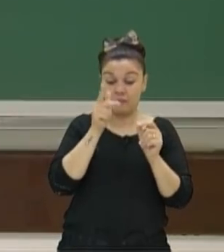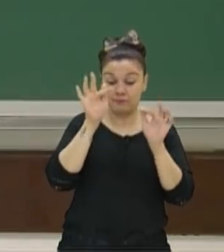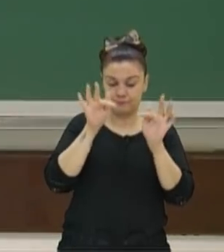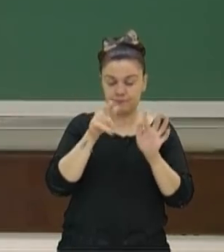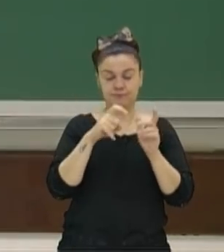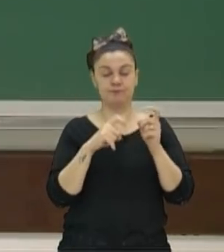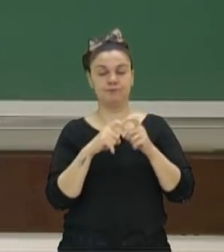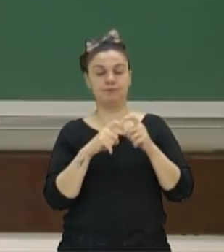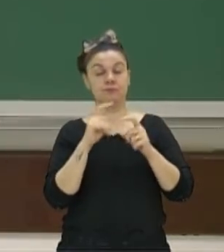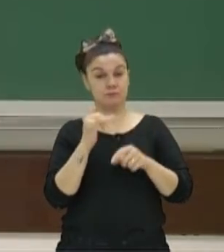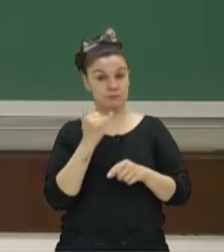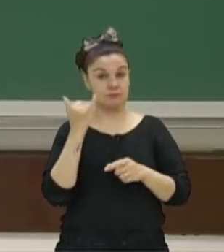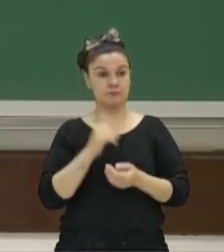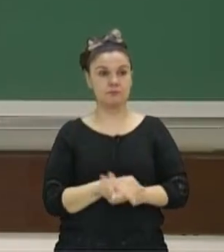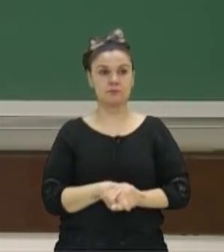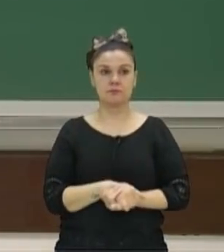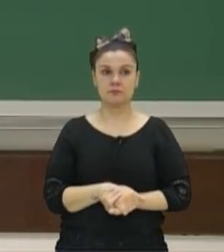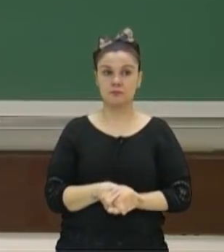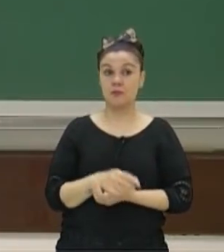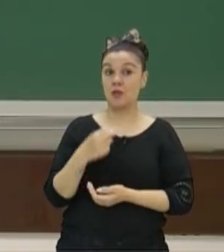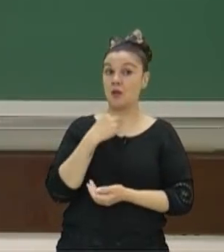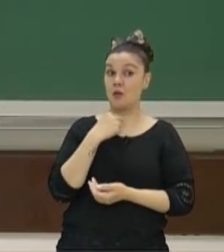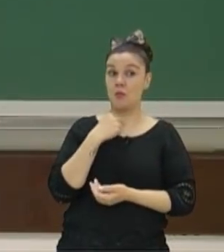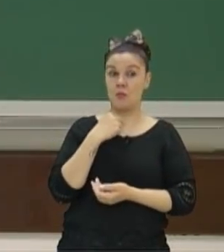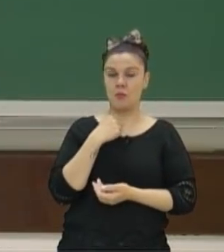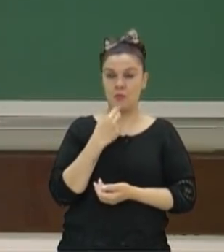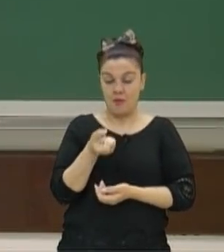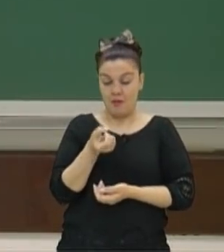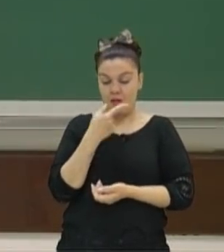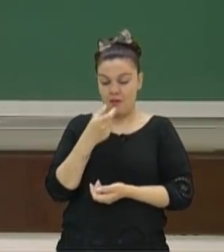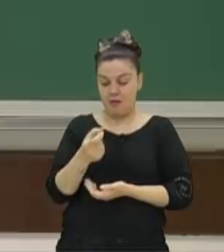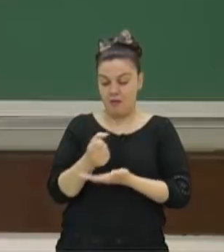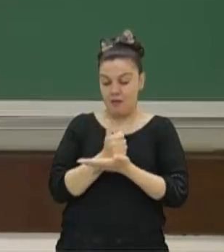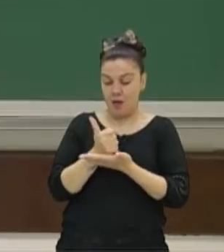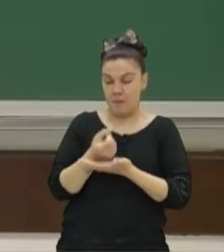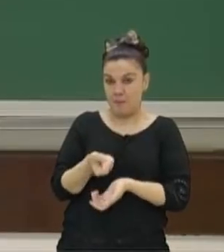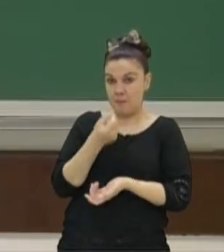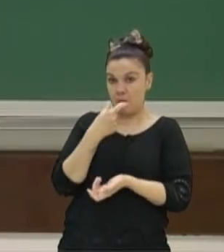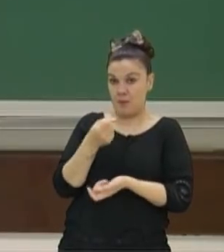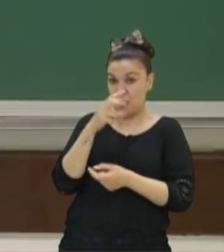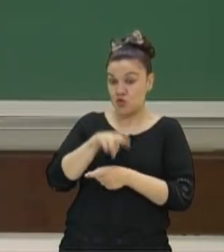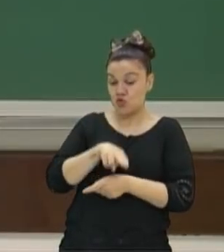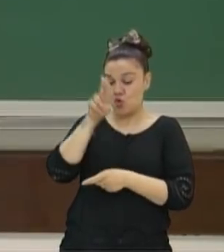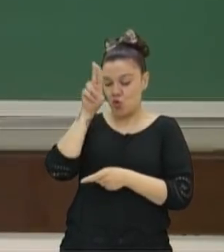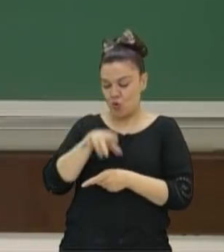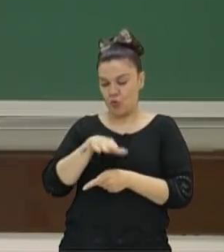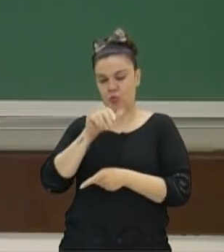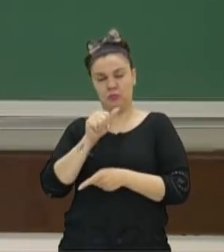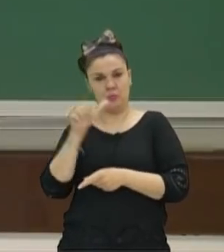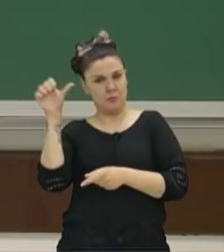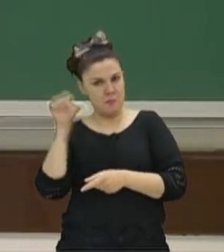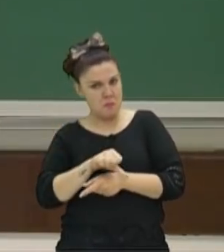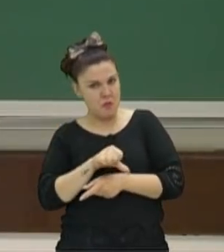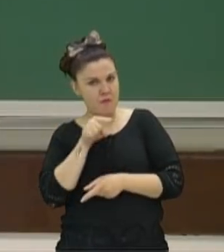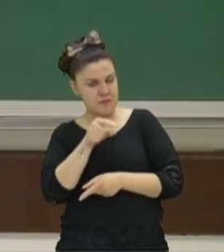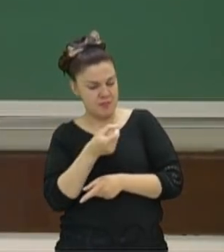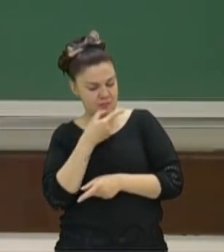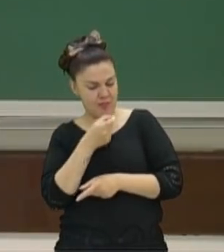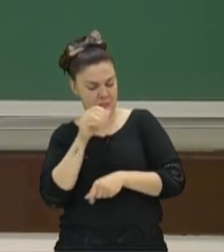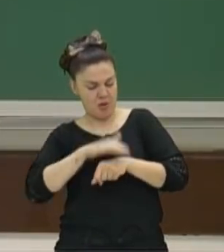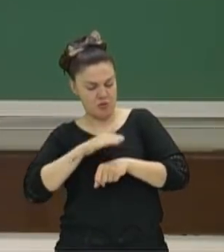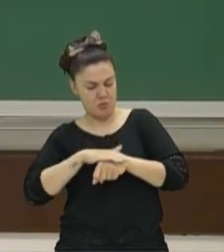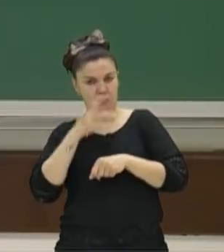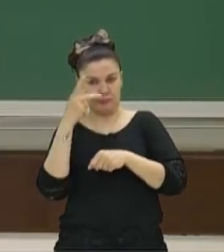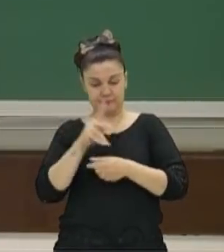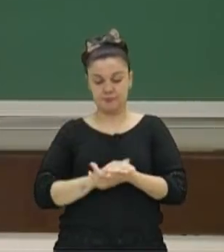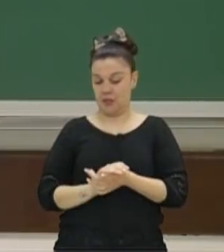médico, tá? Isso é bem importante. Não podemos nos automedicar, então piorou, né? Você tomar remédio por conta. Isso